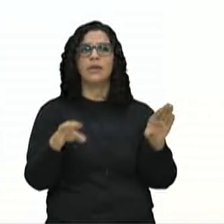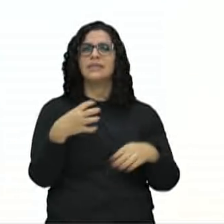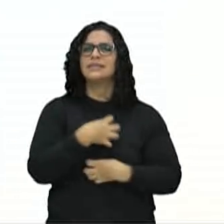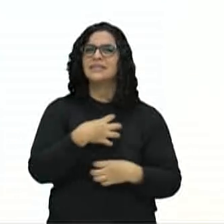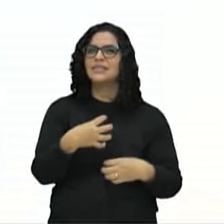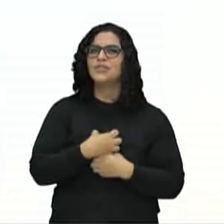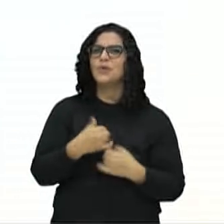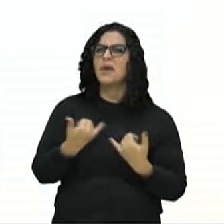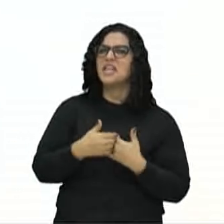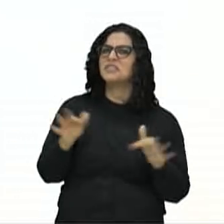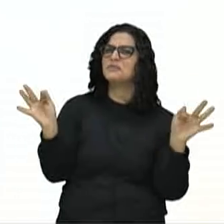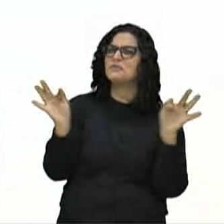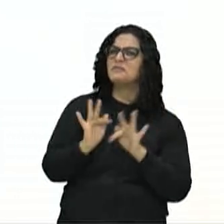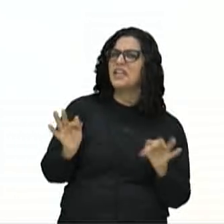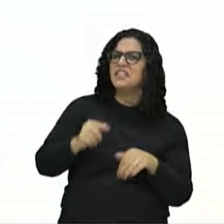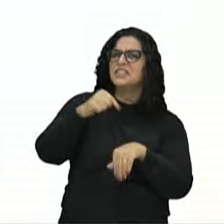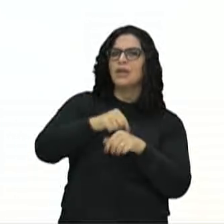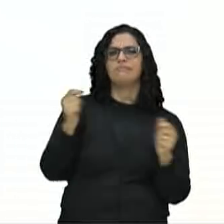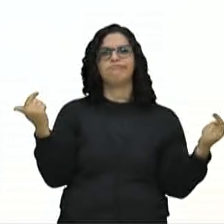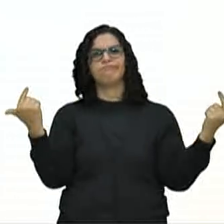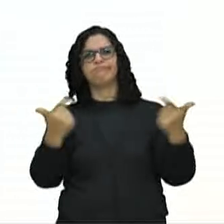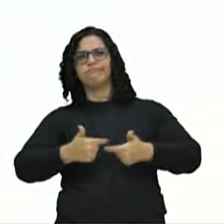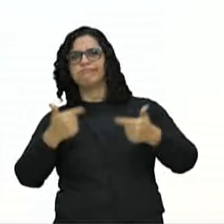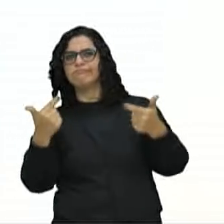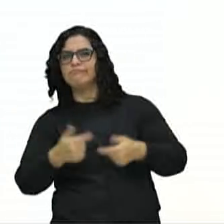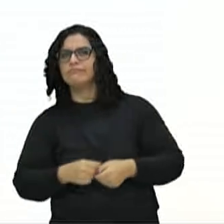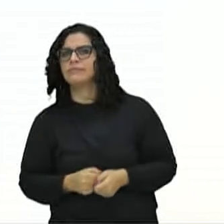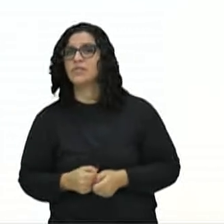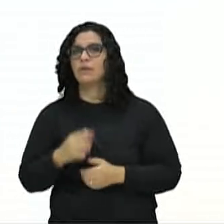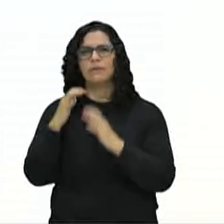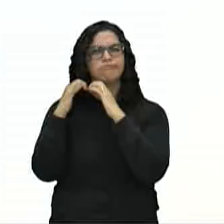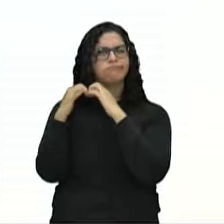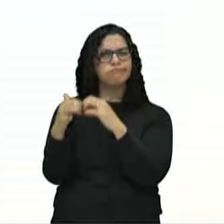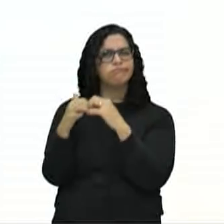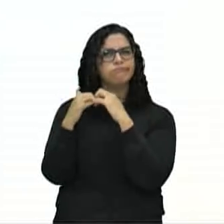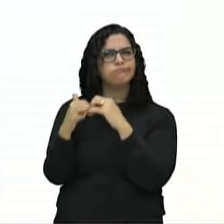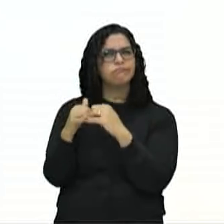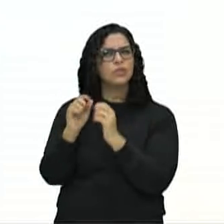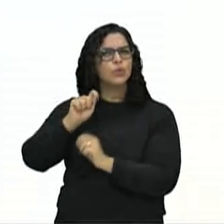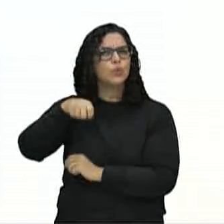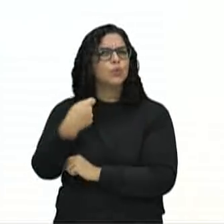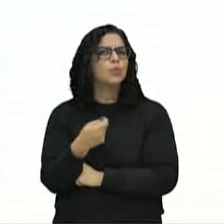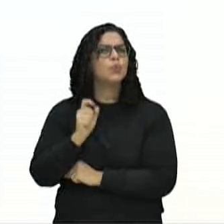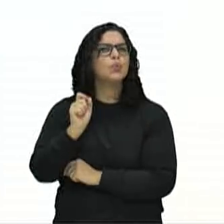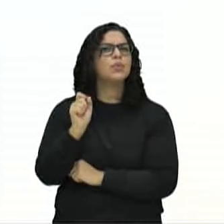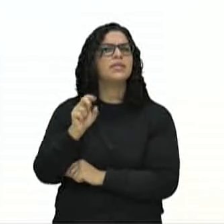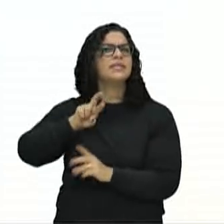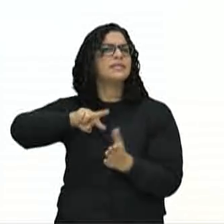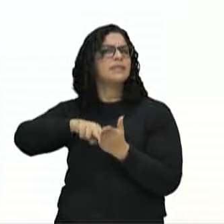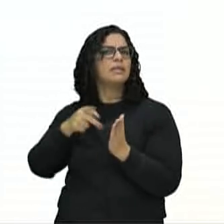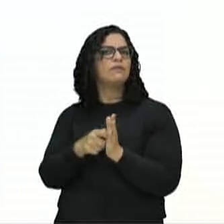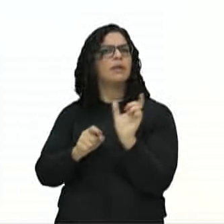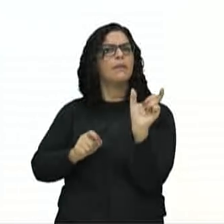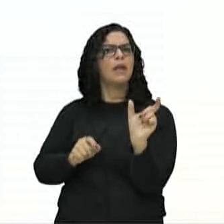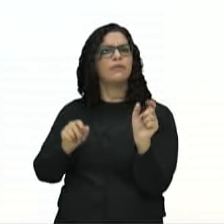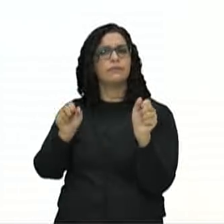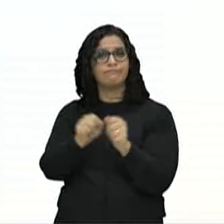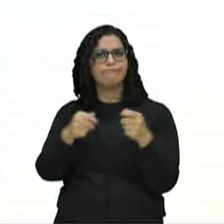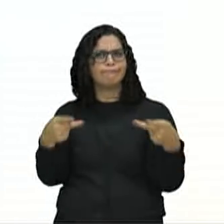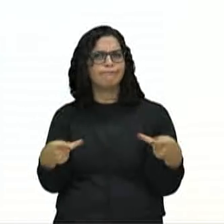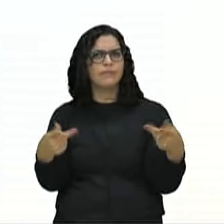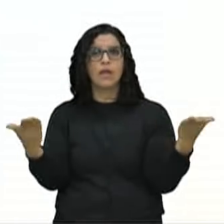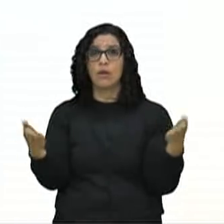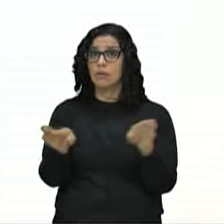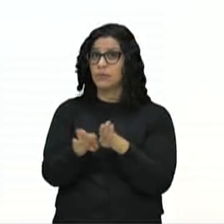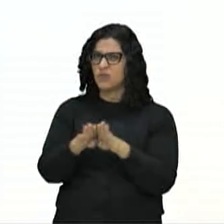sentiu realizado na sua aventura? Pensa um pouquinho sobre essa expressão filho pródigo.